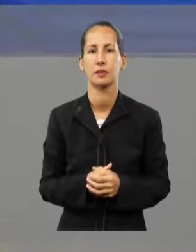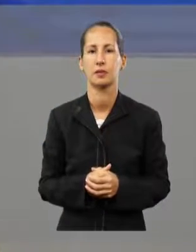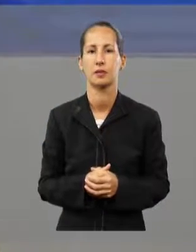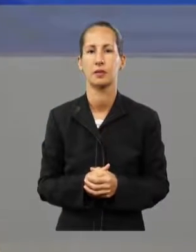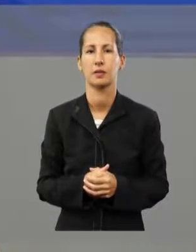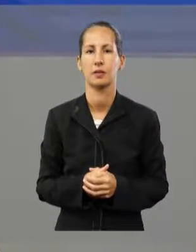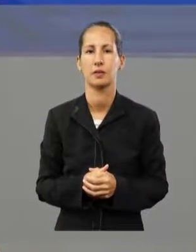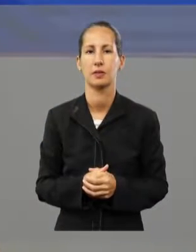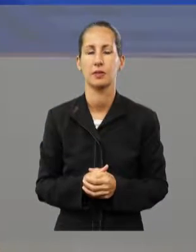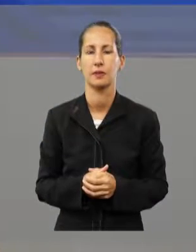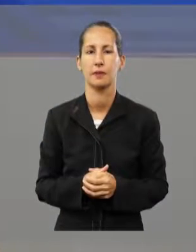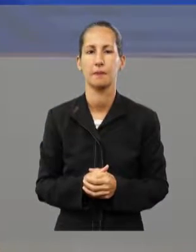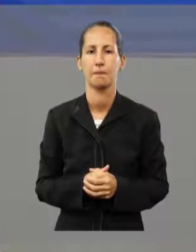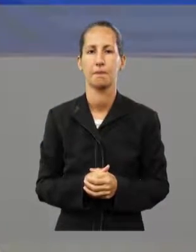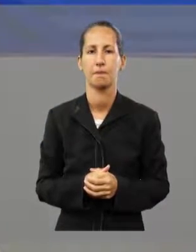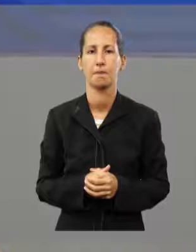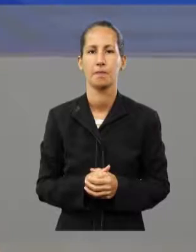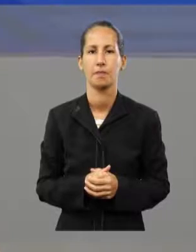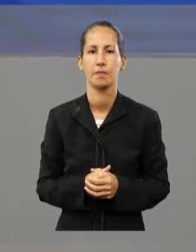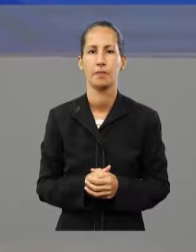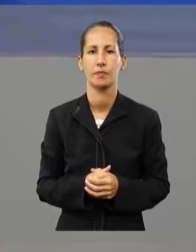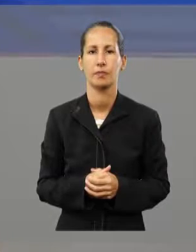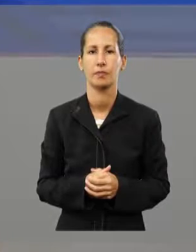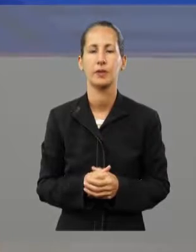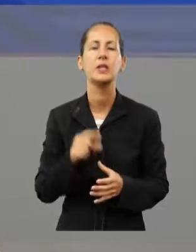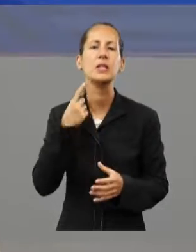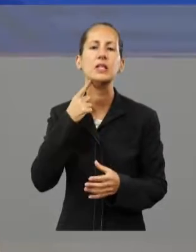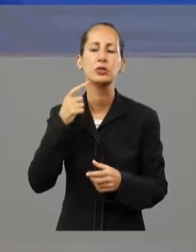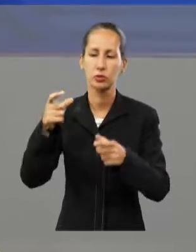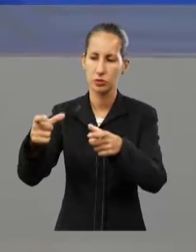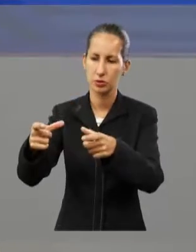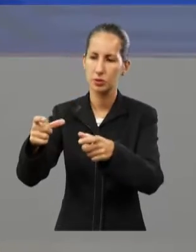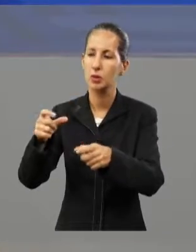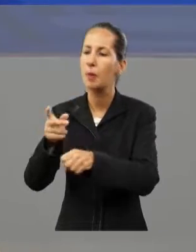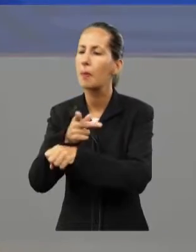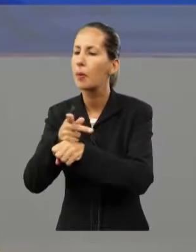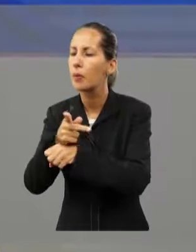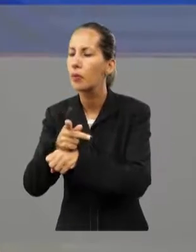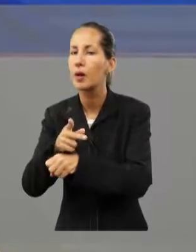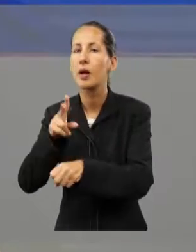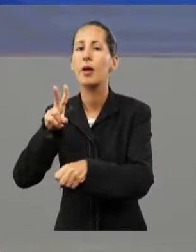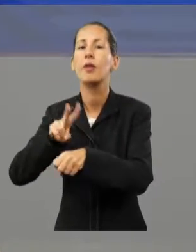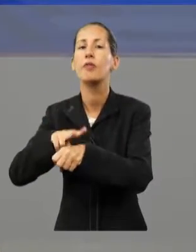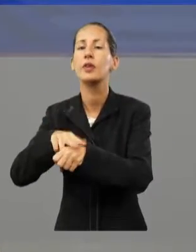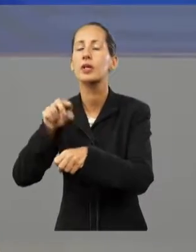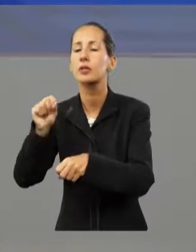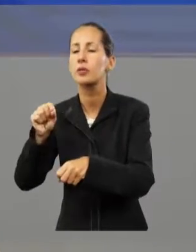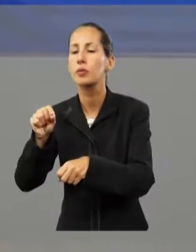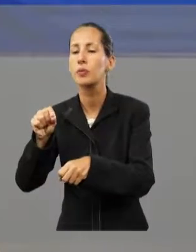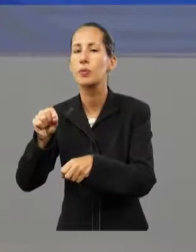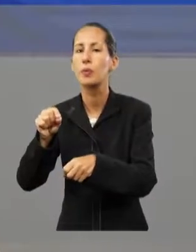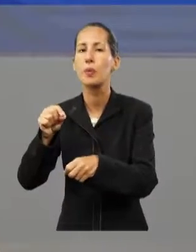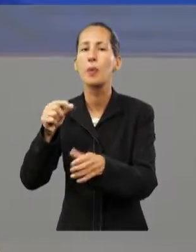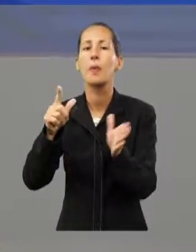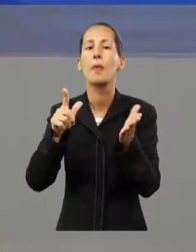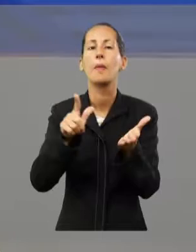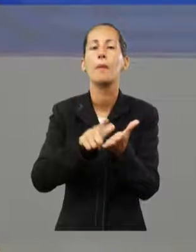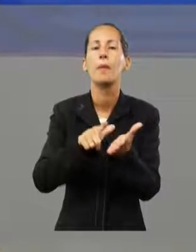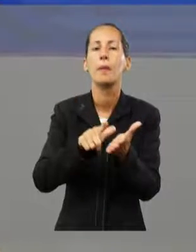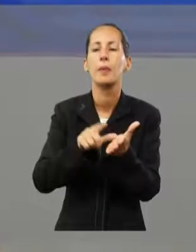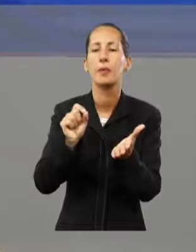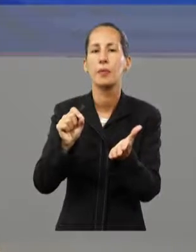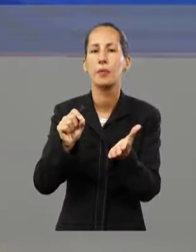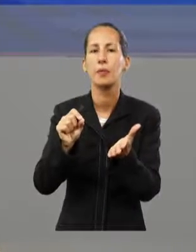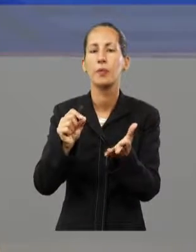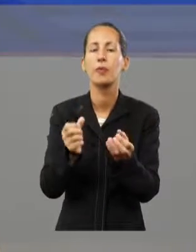motor que a gente chama, onde tem lixo, para procurar vidro, papelão,